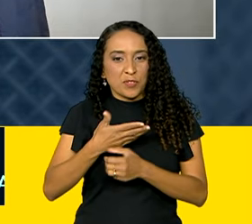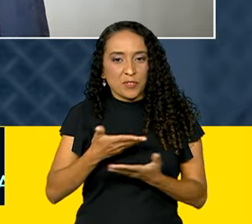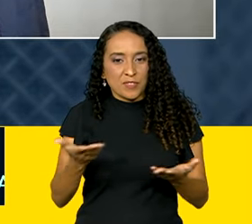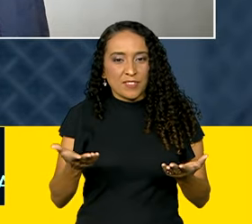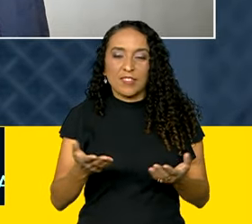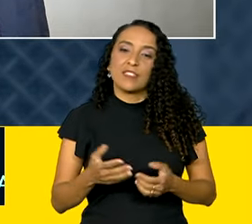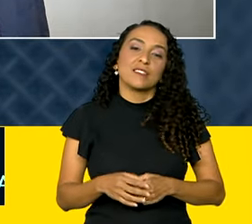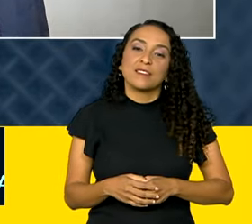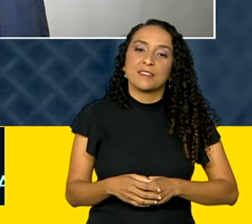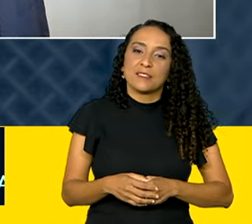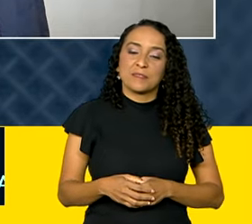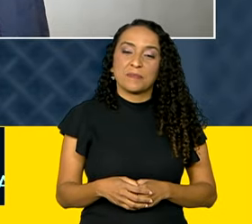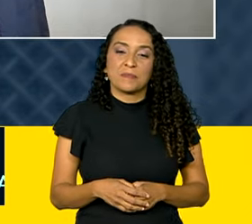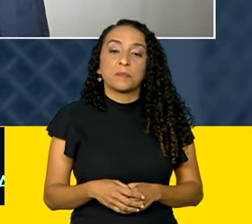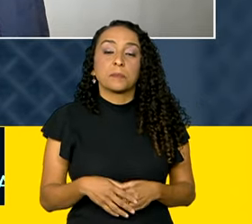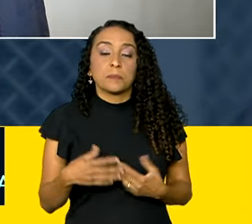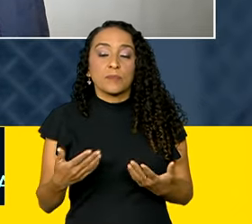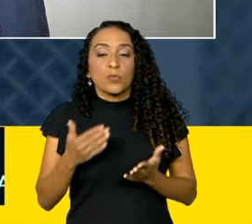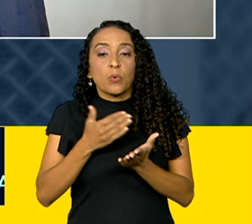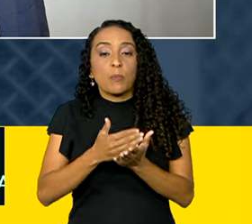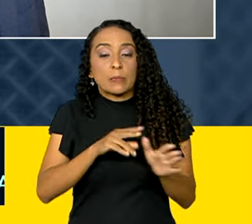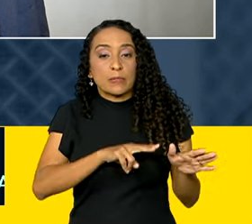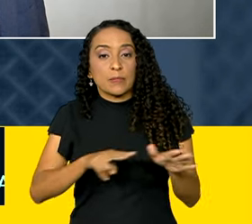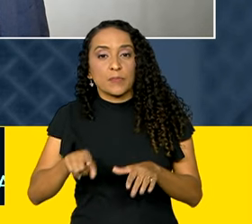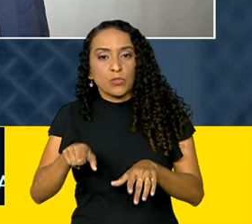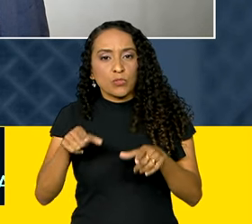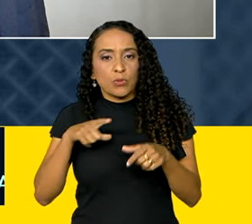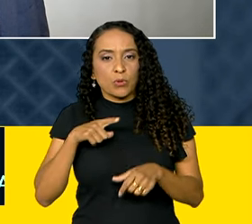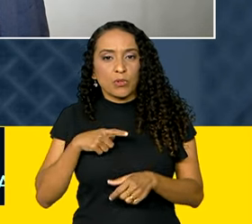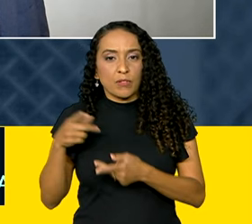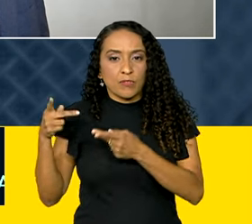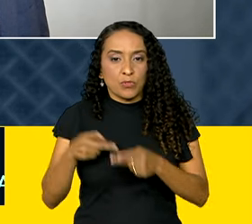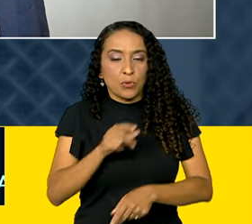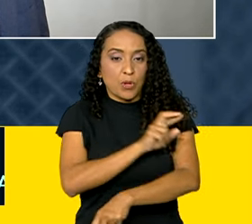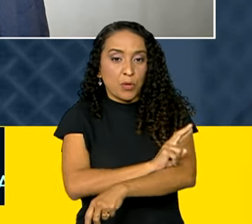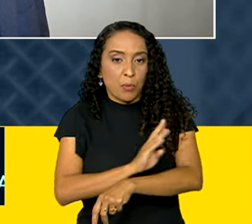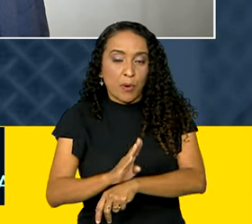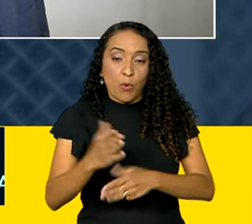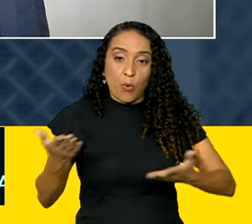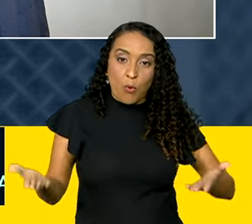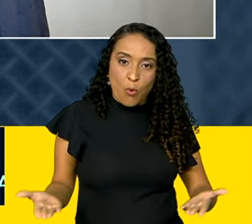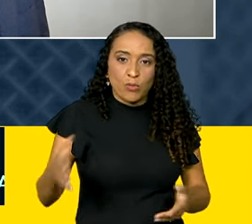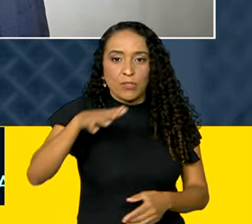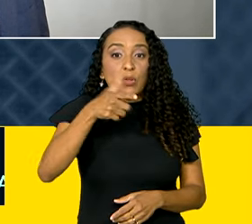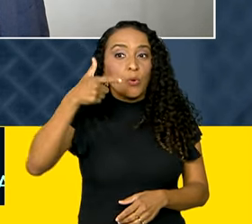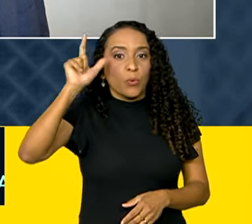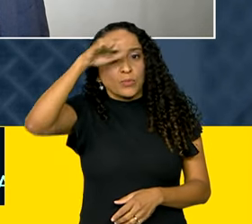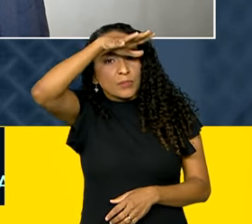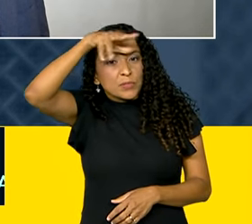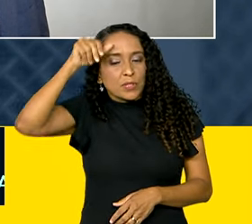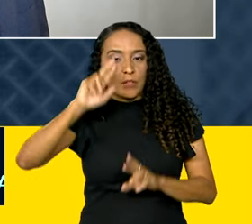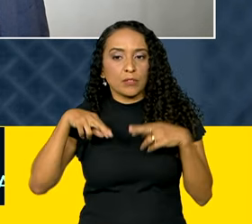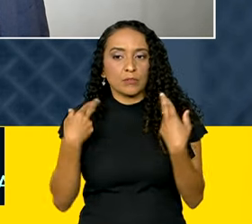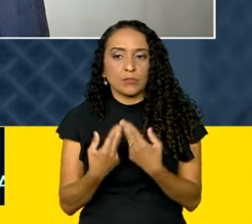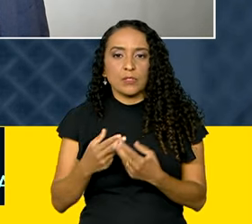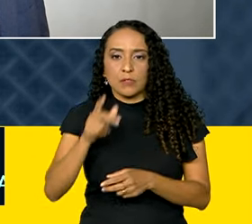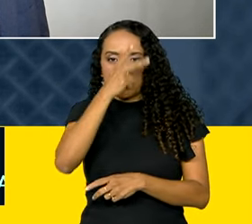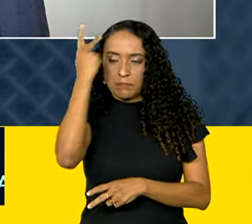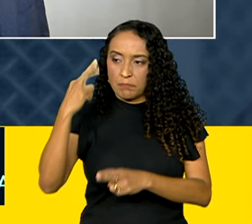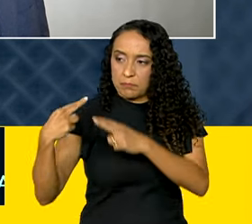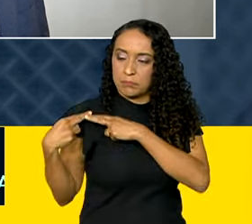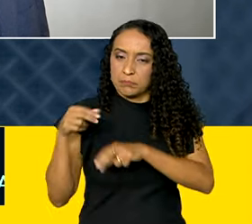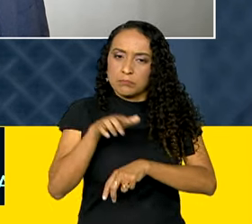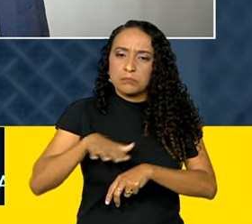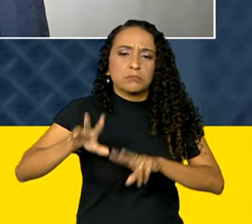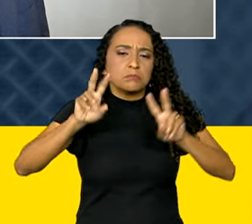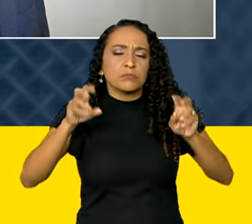noite aos ouvintes. Secretário, no começo da semana o senhor esteve em Rio Branco e ontem foi a Manaus se reunir com autoridades locais para tratar do assunto.